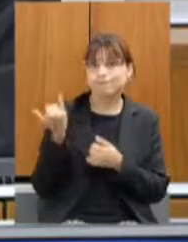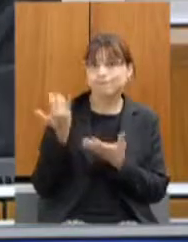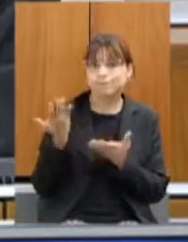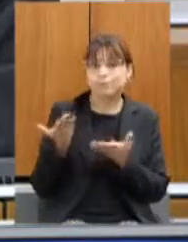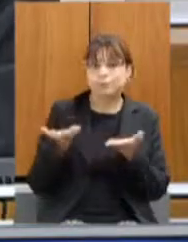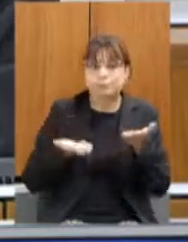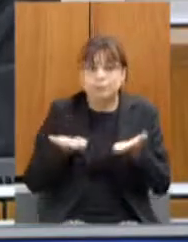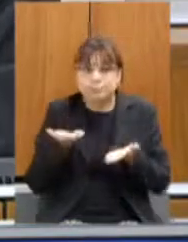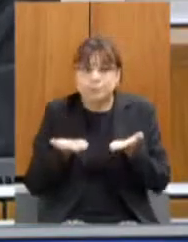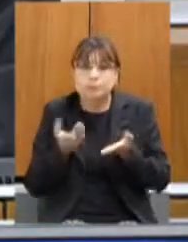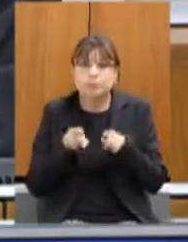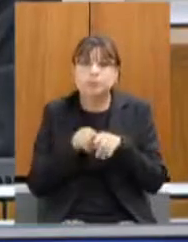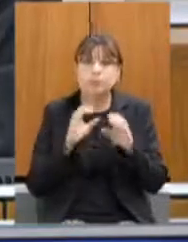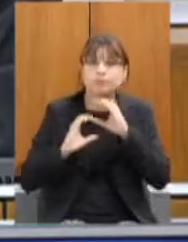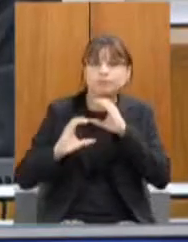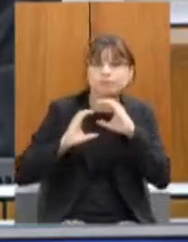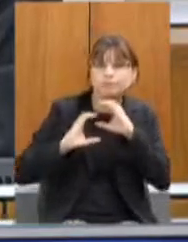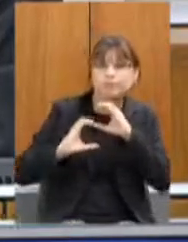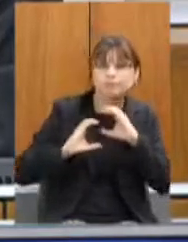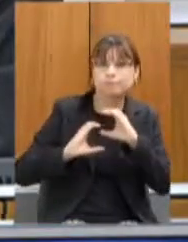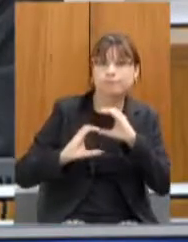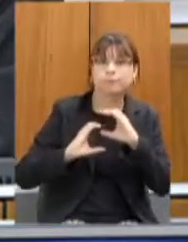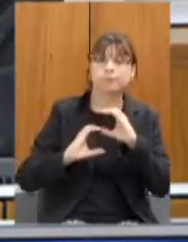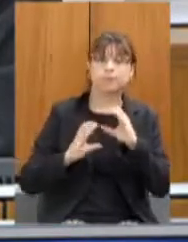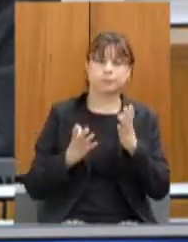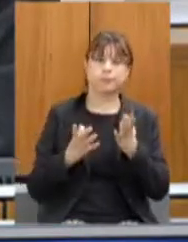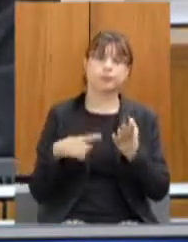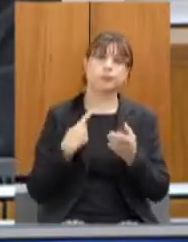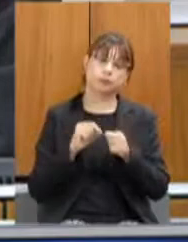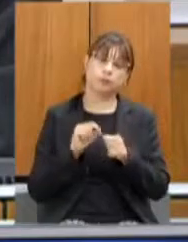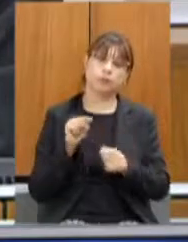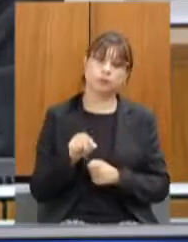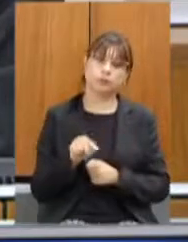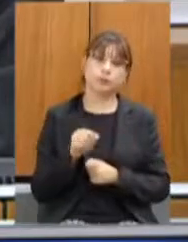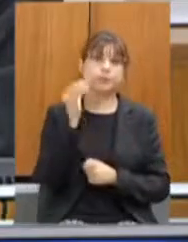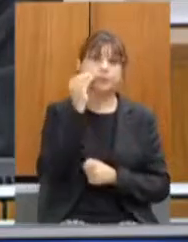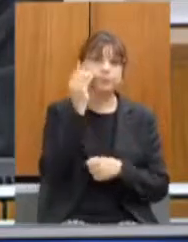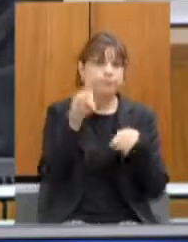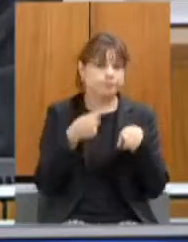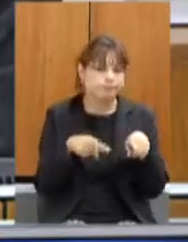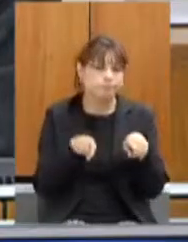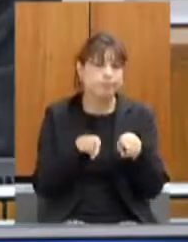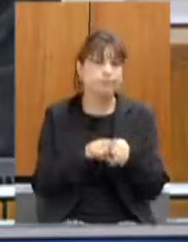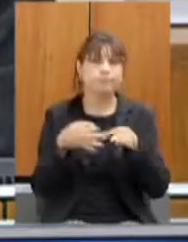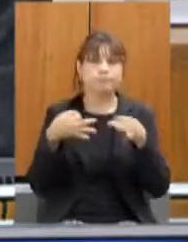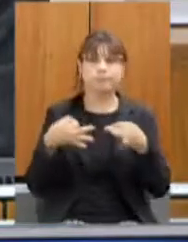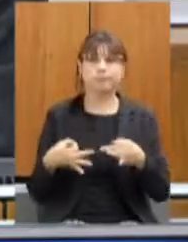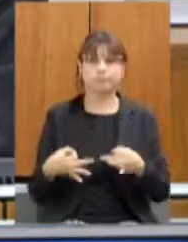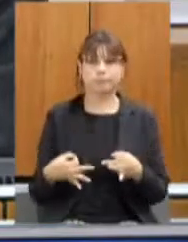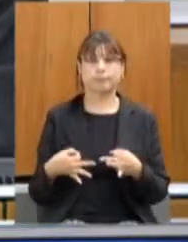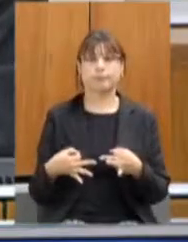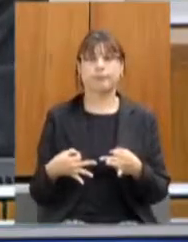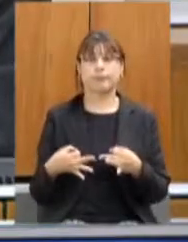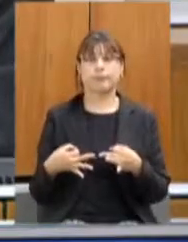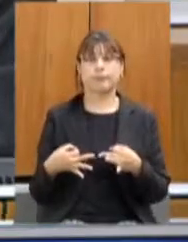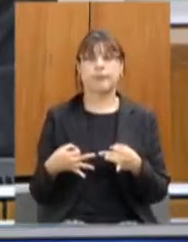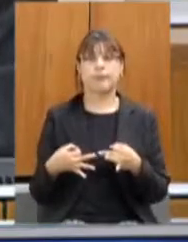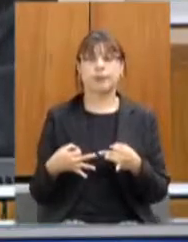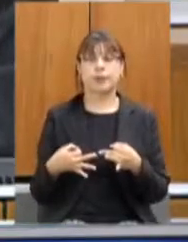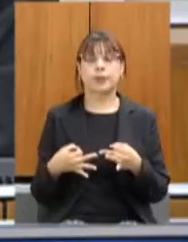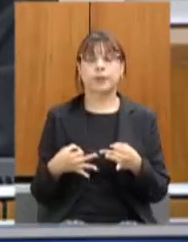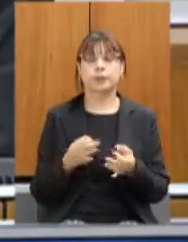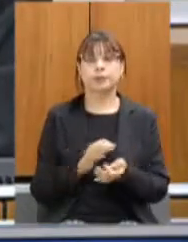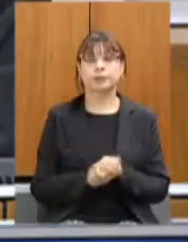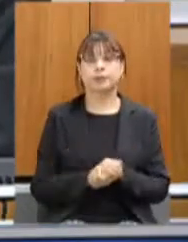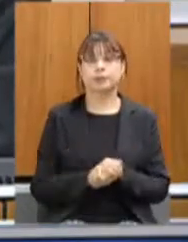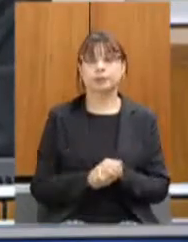e comunicação né tudo que nós fizemos foi isso tentar ter as parcerias adequadas é tudo o